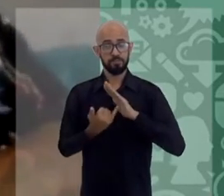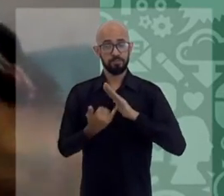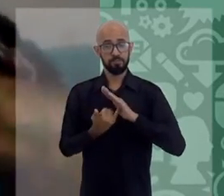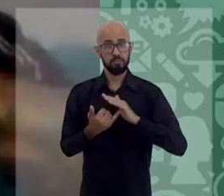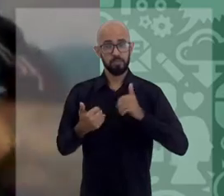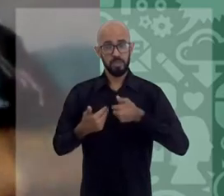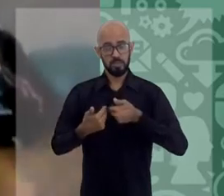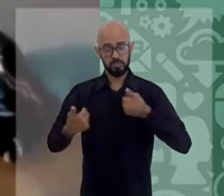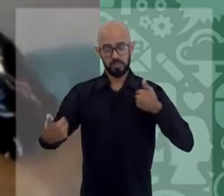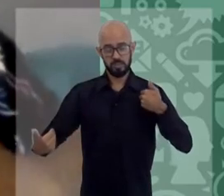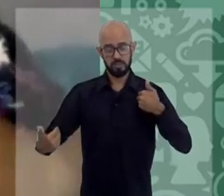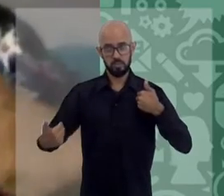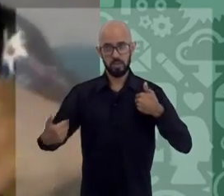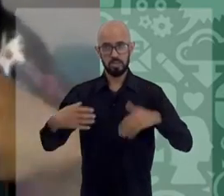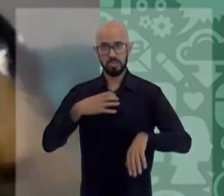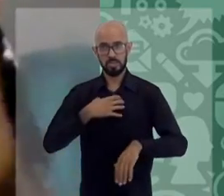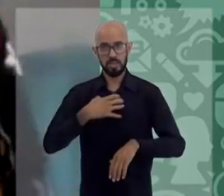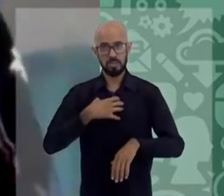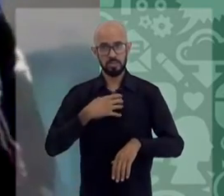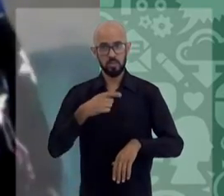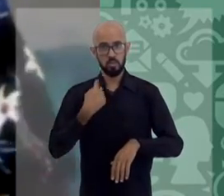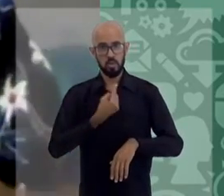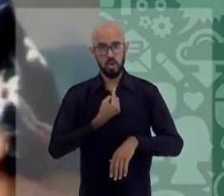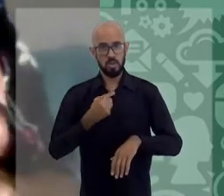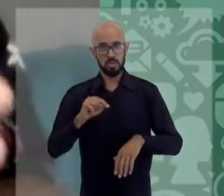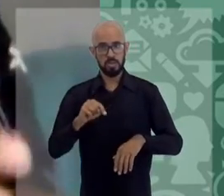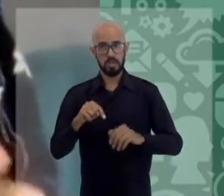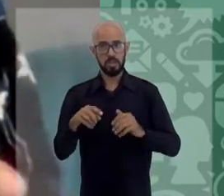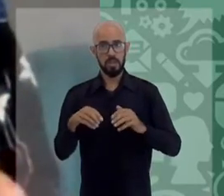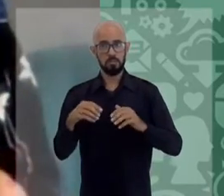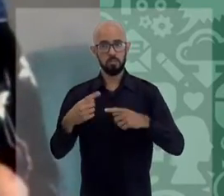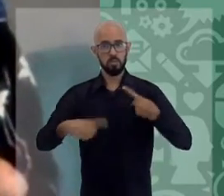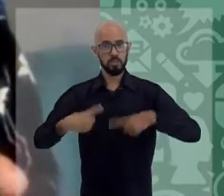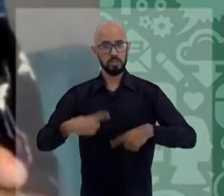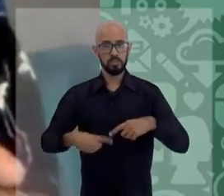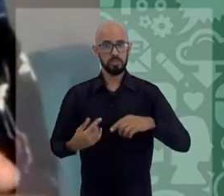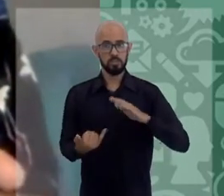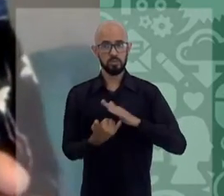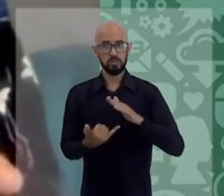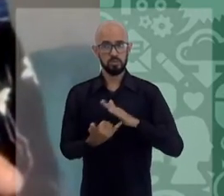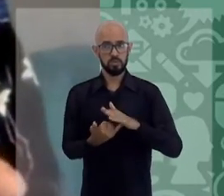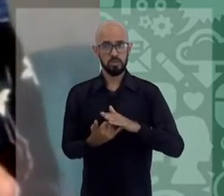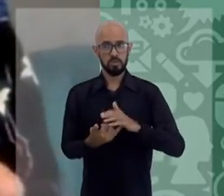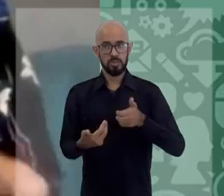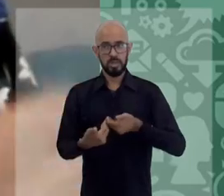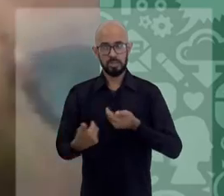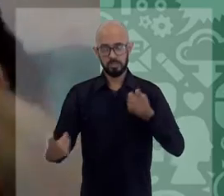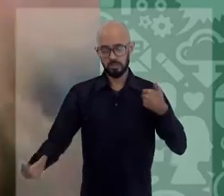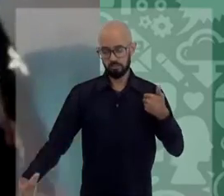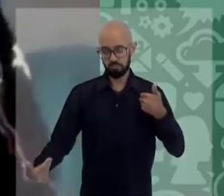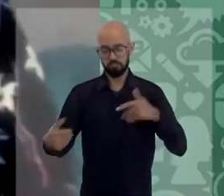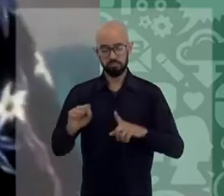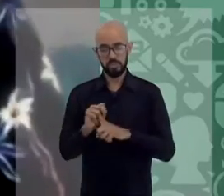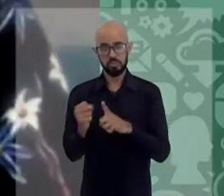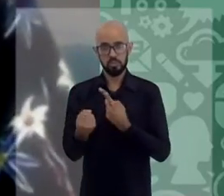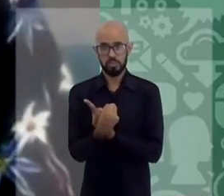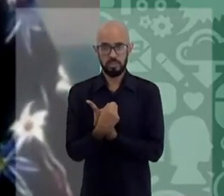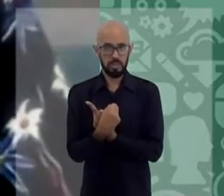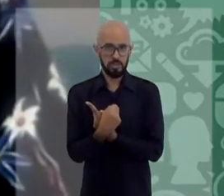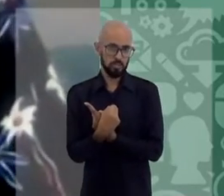está descolando muito. A nossa sensação é que a política institucional representativa, ela está descolando da sociedade em